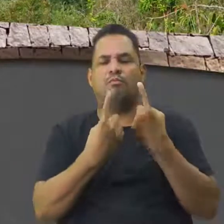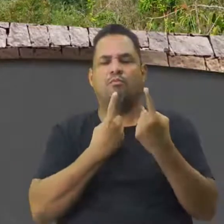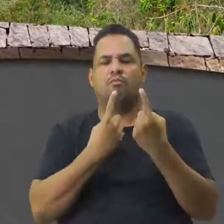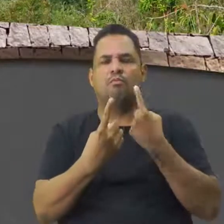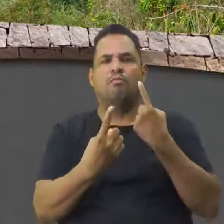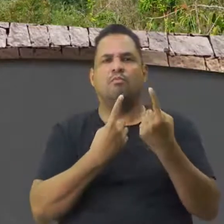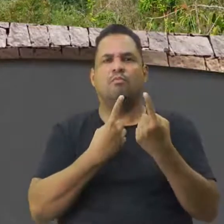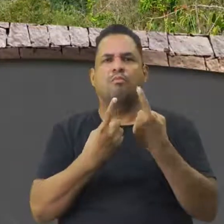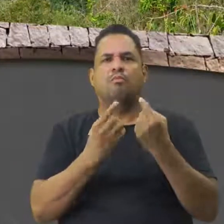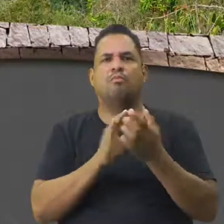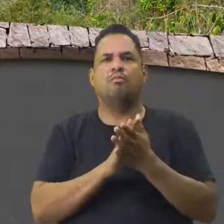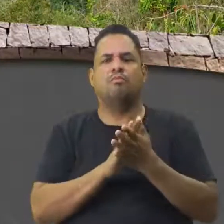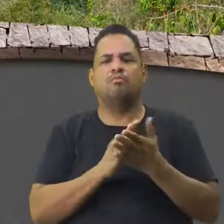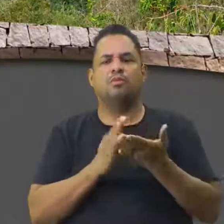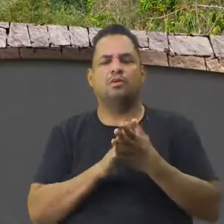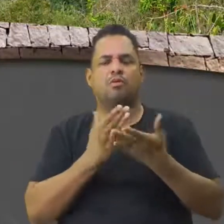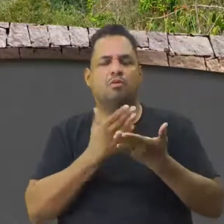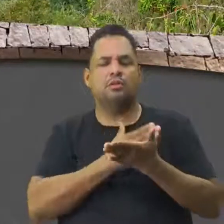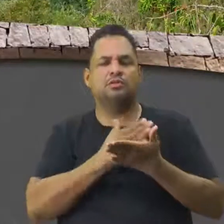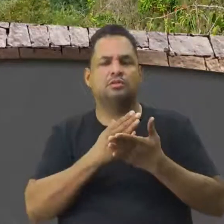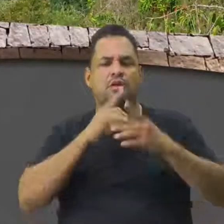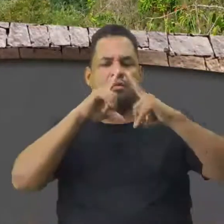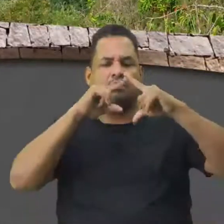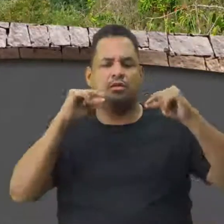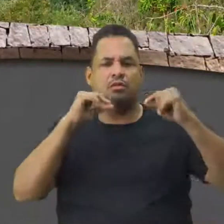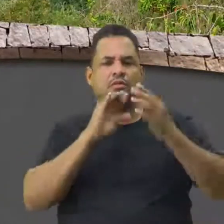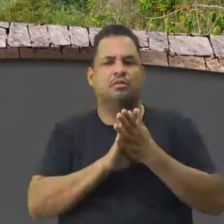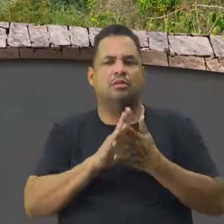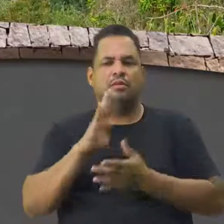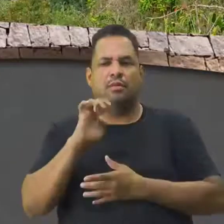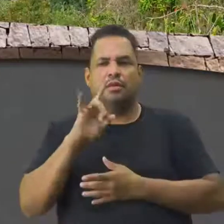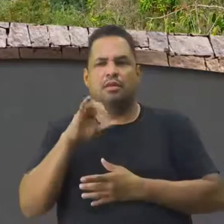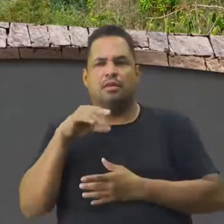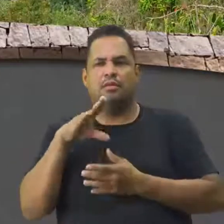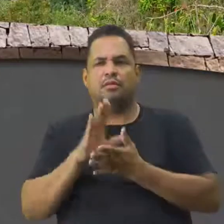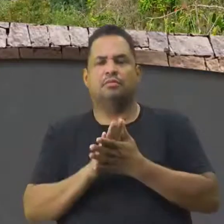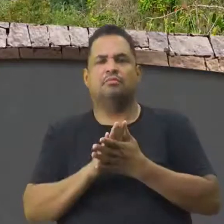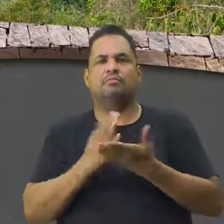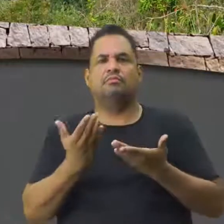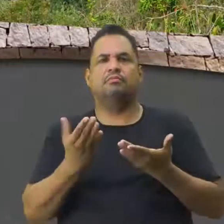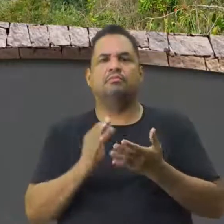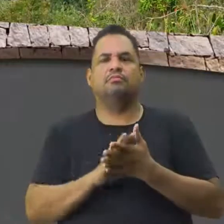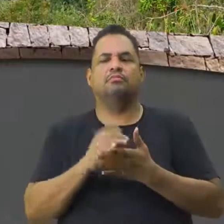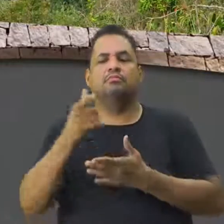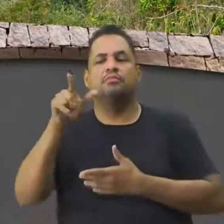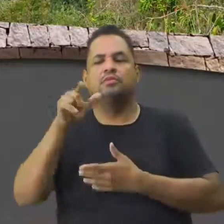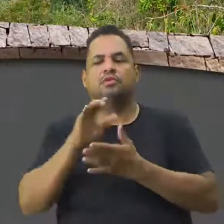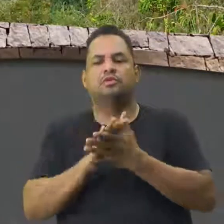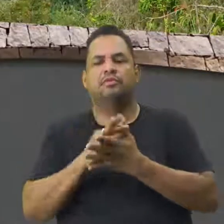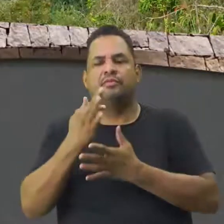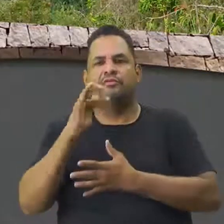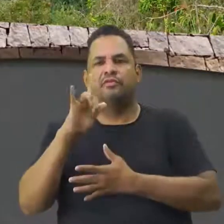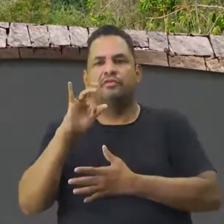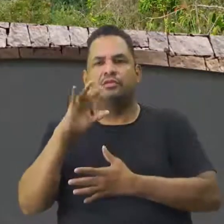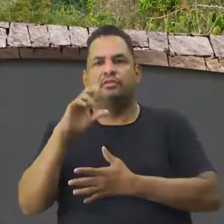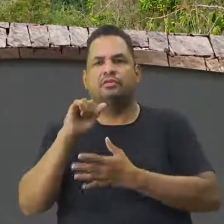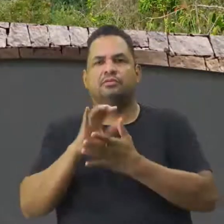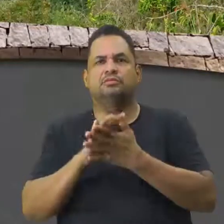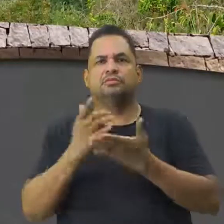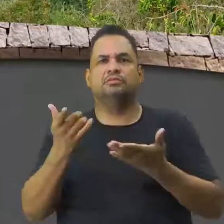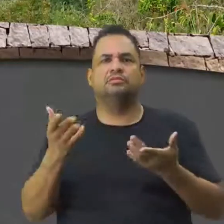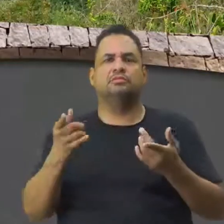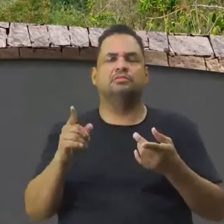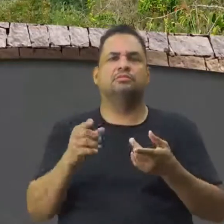faz quatro grandes rodovias. Uma vai para Belém, que é chamada Belém-Brasília, outra para Fortaleza, outra